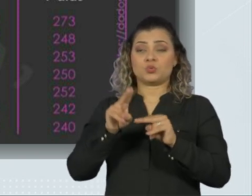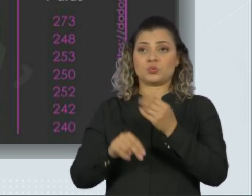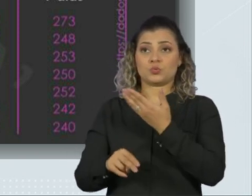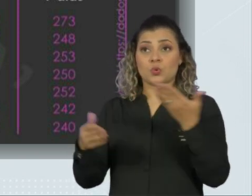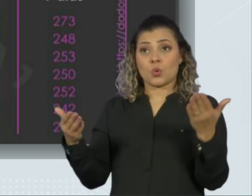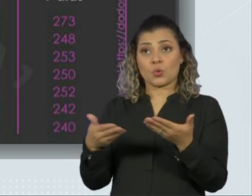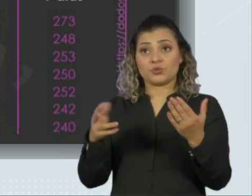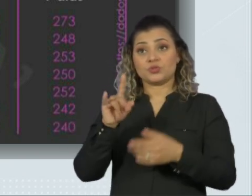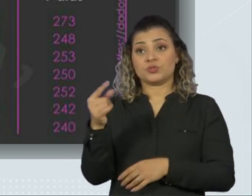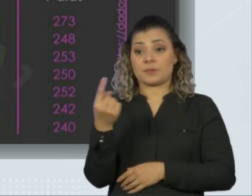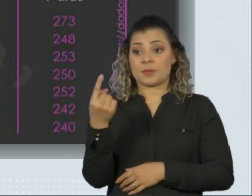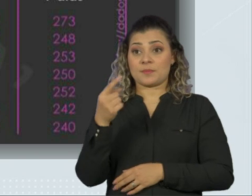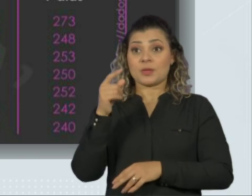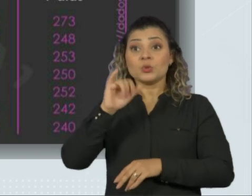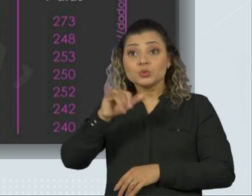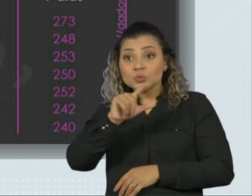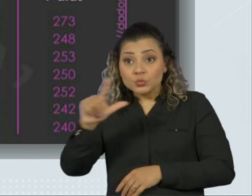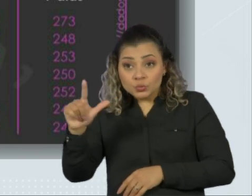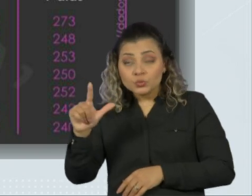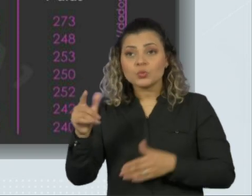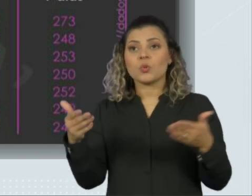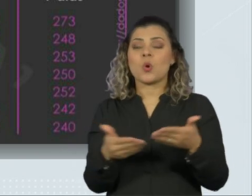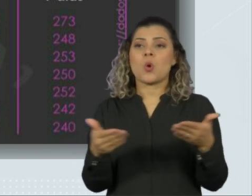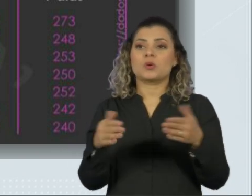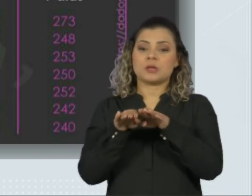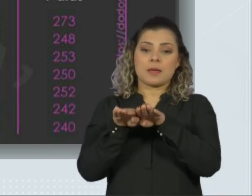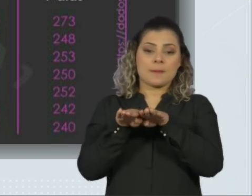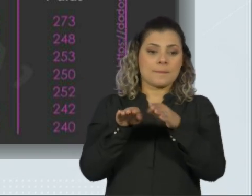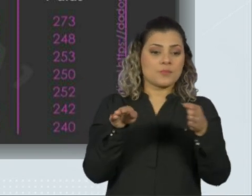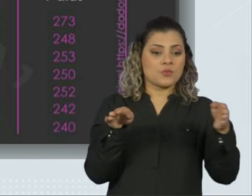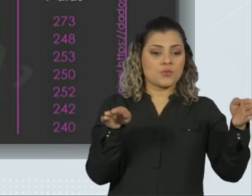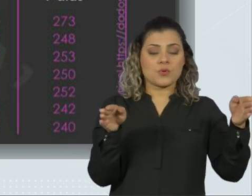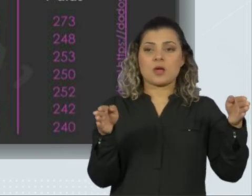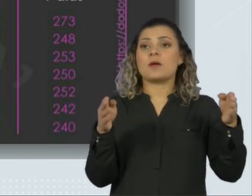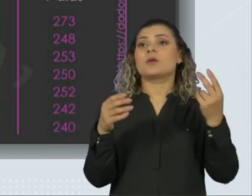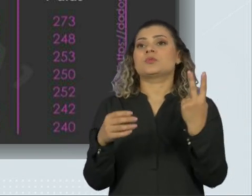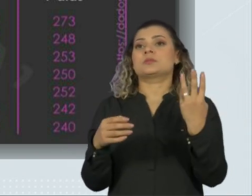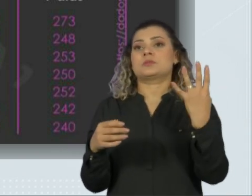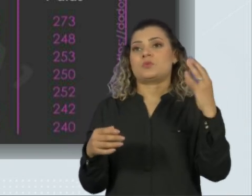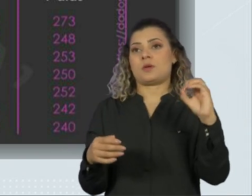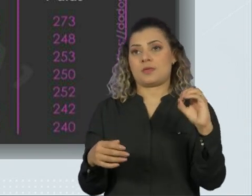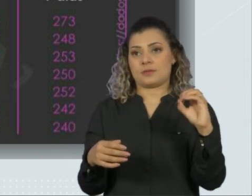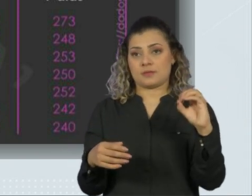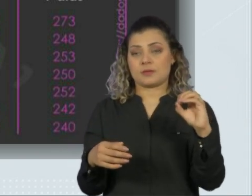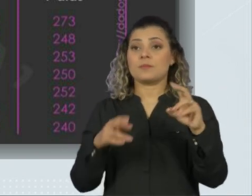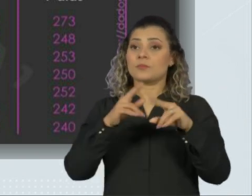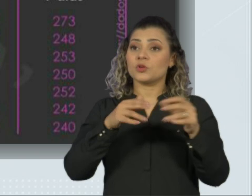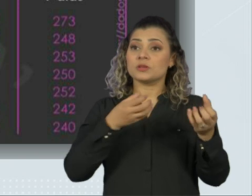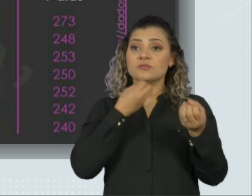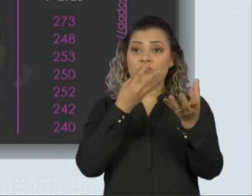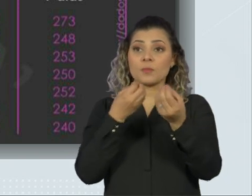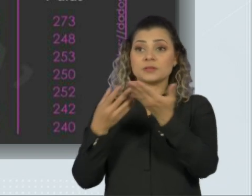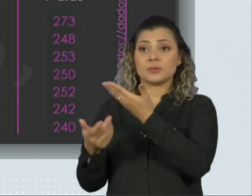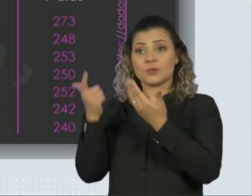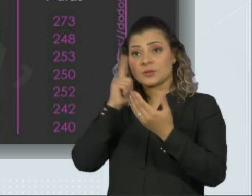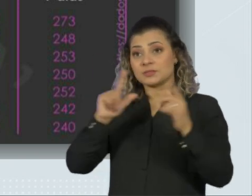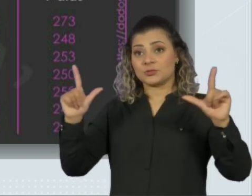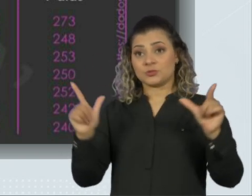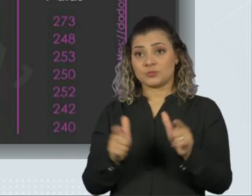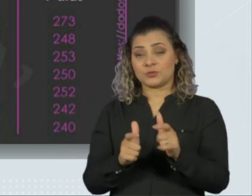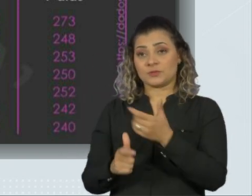dia 1º, a nossa média móvel da semana está em 240. Então, essa é a informação mais atual, a informação